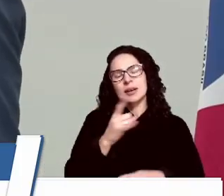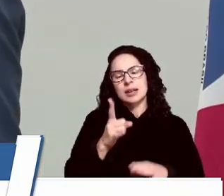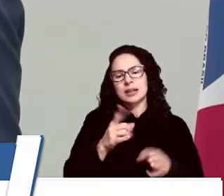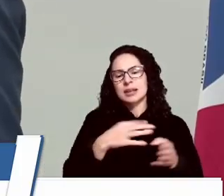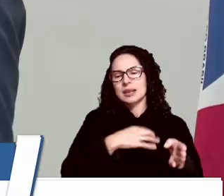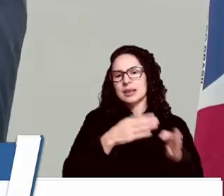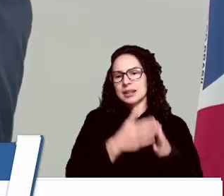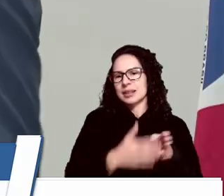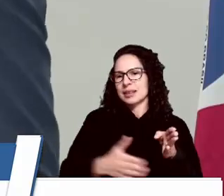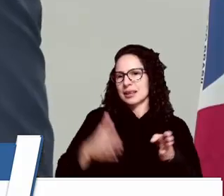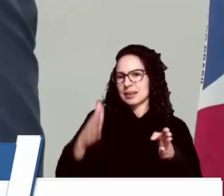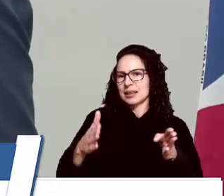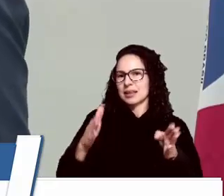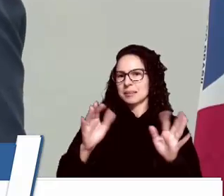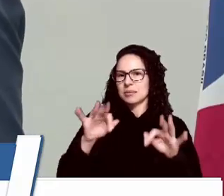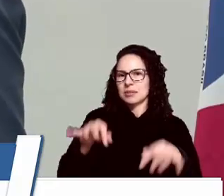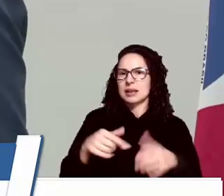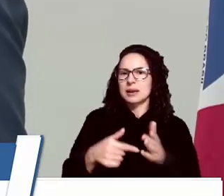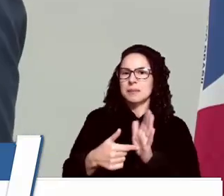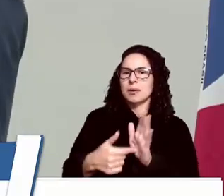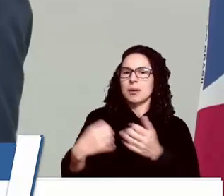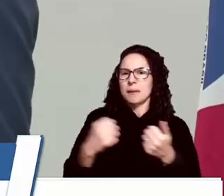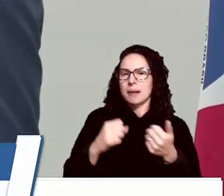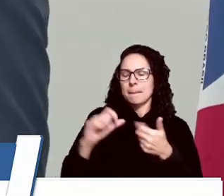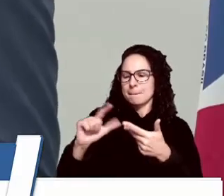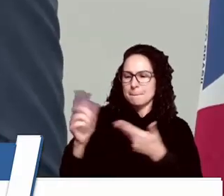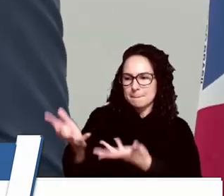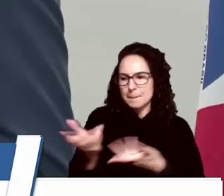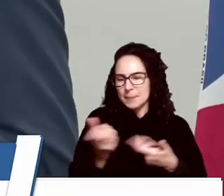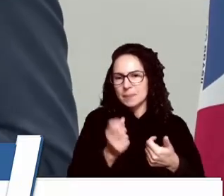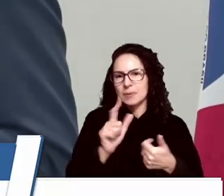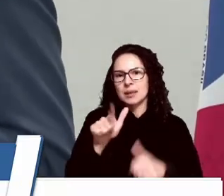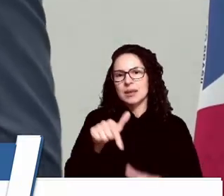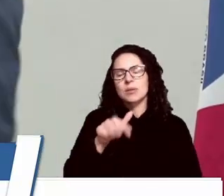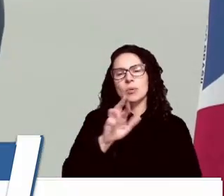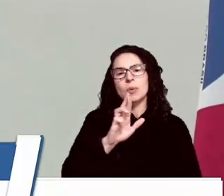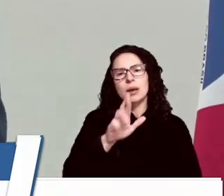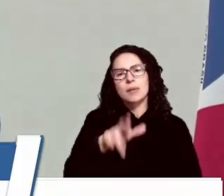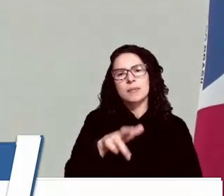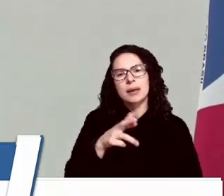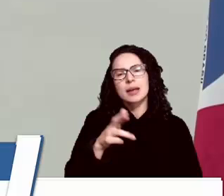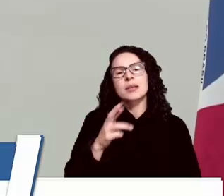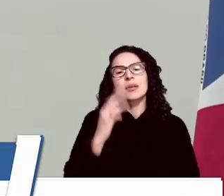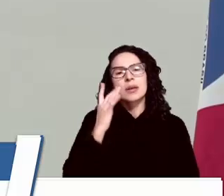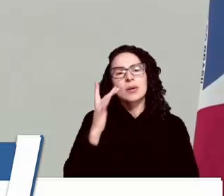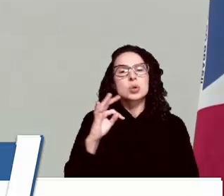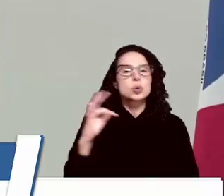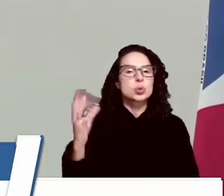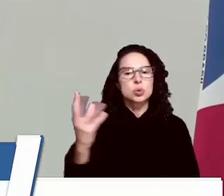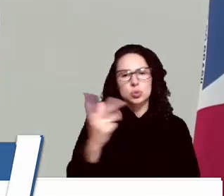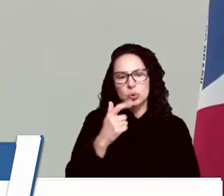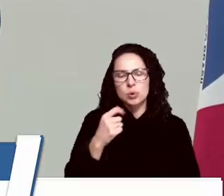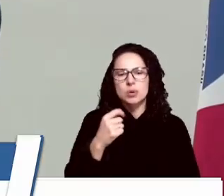com chave de ouro, trazendo o poder legislativo para cá, é um reconhecimento no qual eu acredito que todo mundo aqui tem você